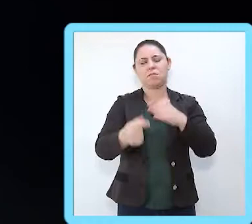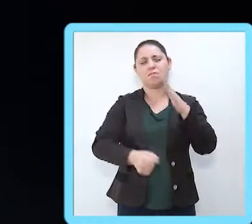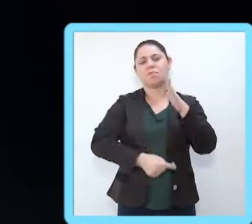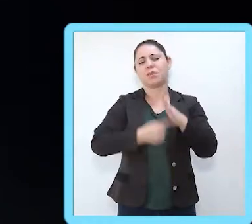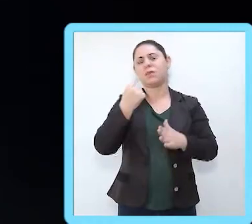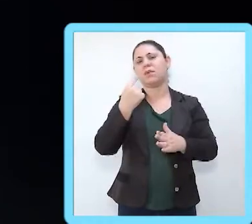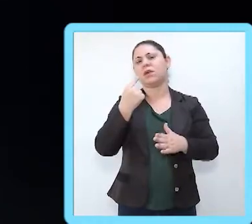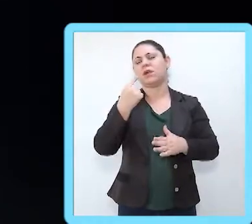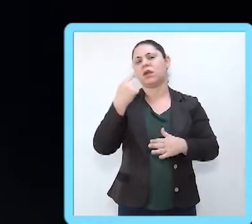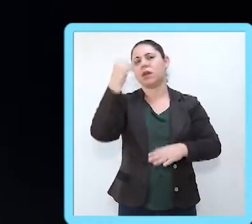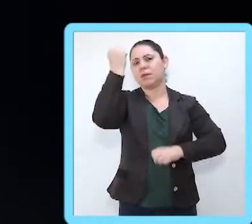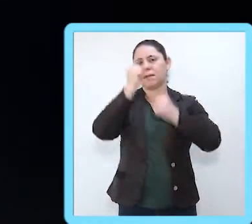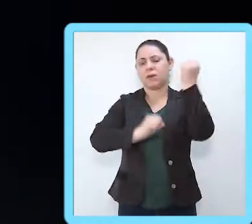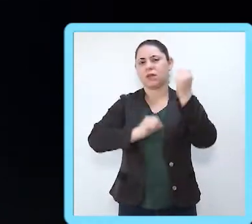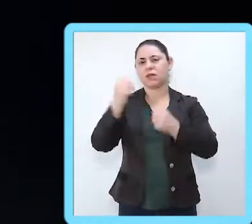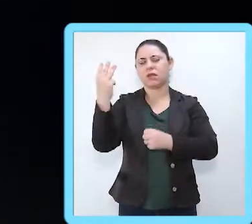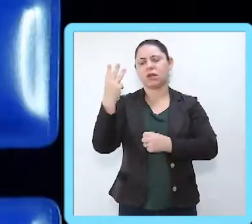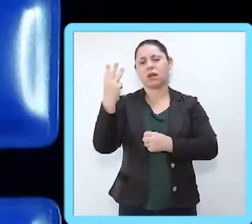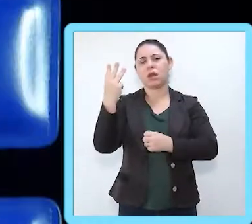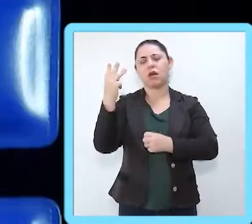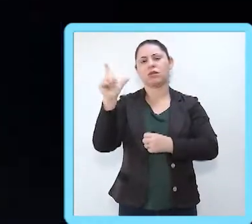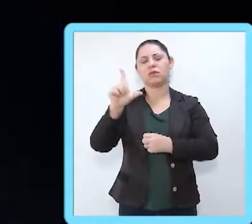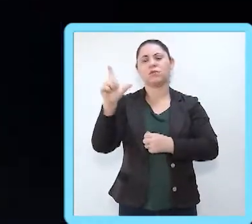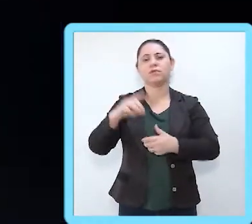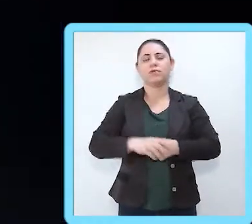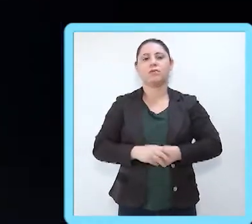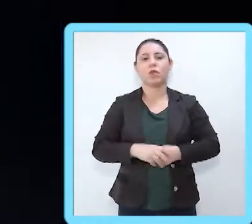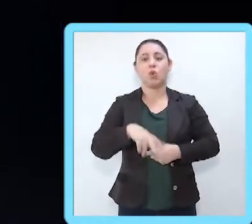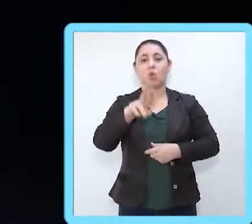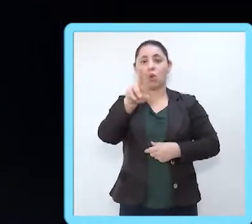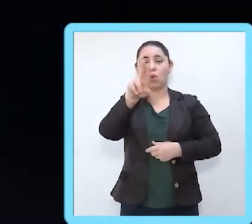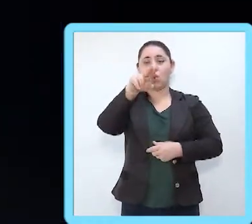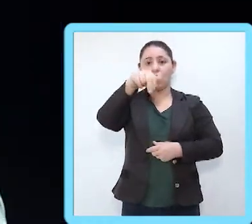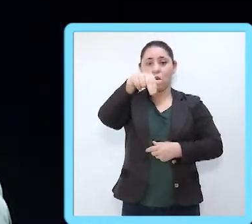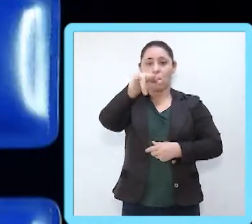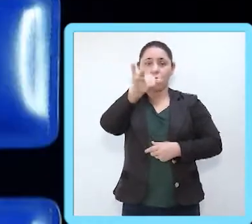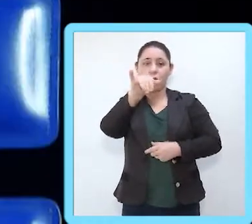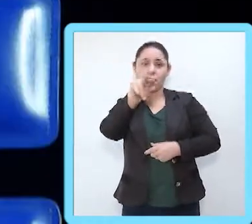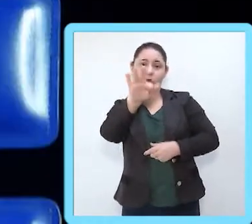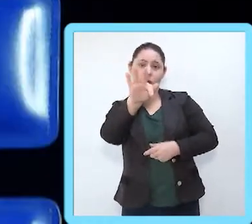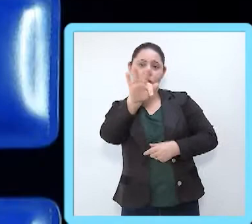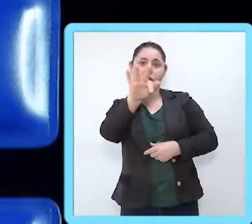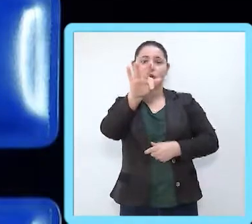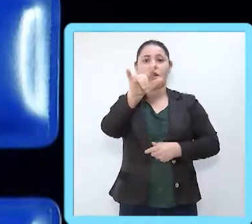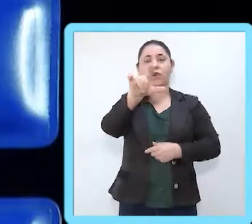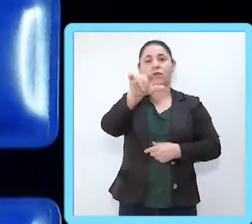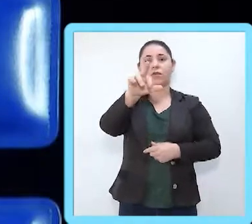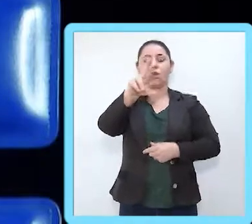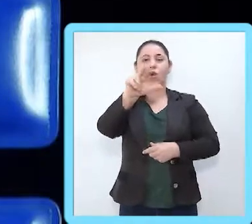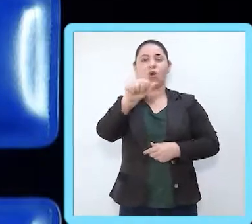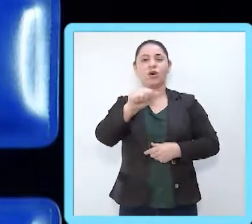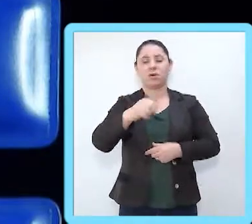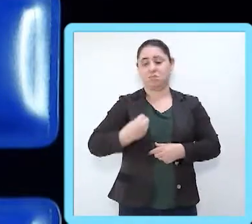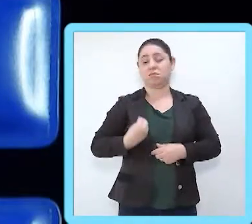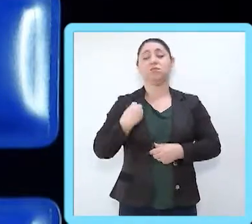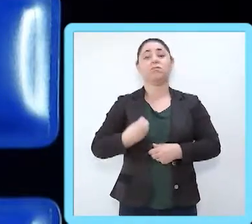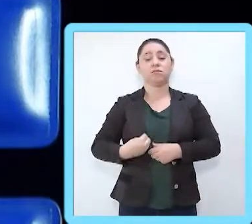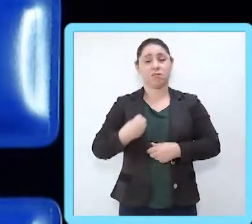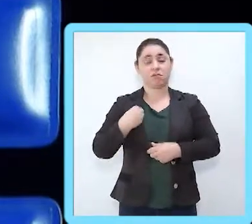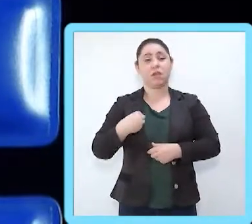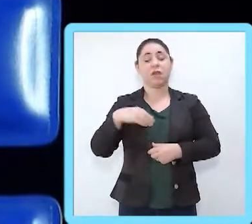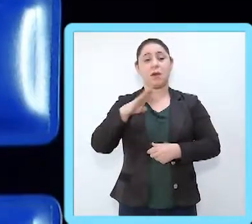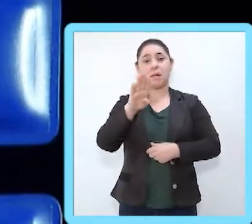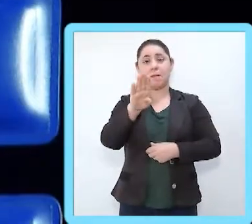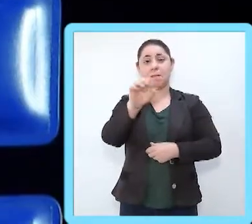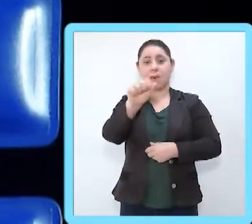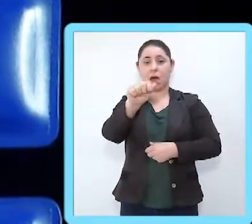empresa de reflorestamento que veio para Três Lagoas, para essa região, doutor Oswaldo? Uniflora. Uniflora. E o senhor estava presente? Acompanhei todos eles. Pessoal de Bauru.